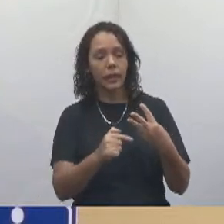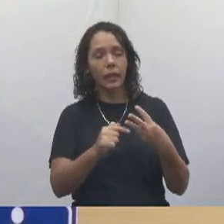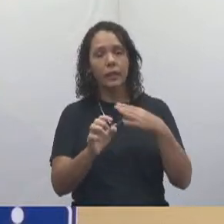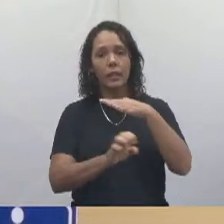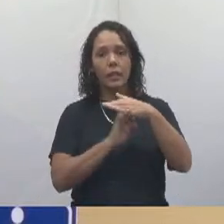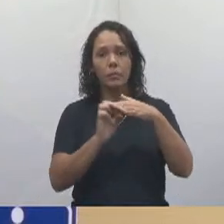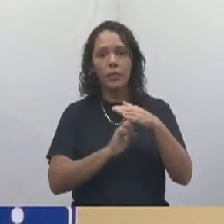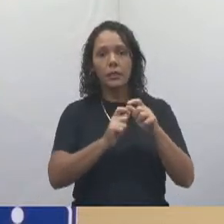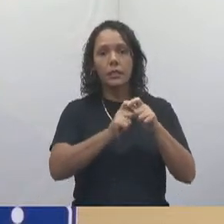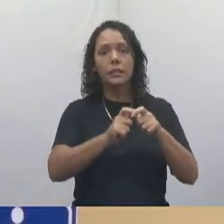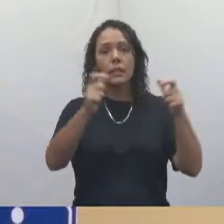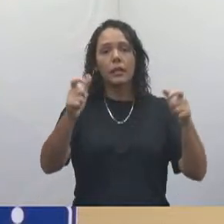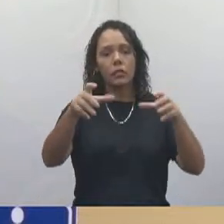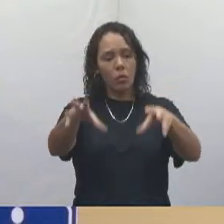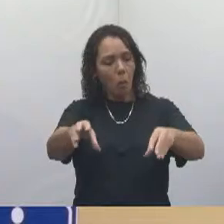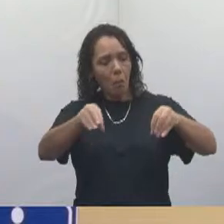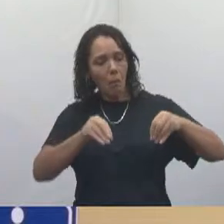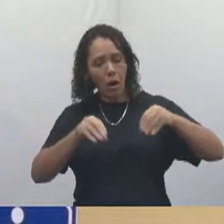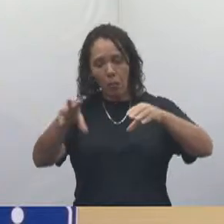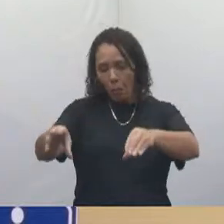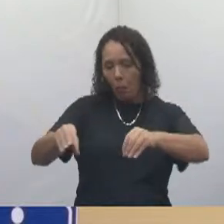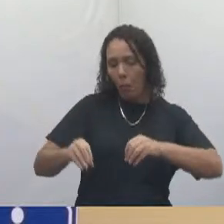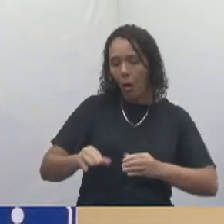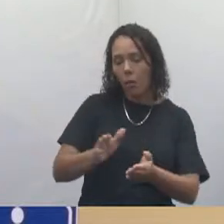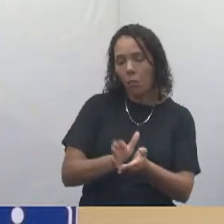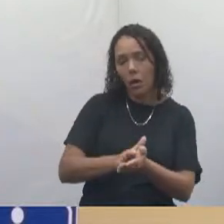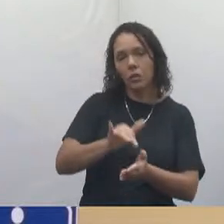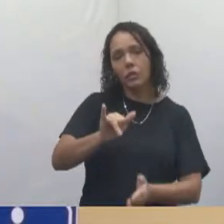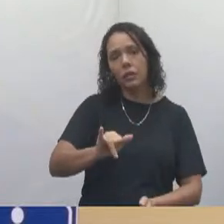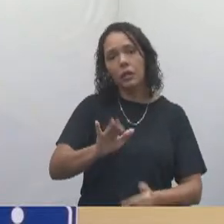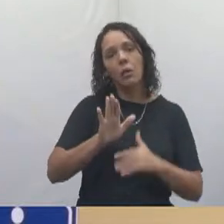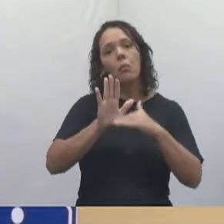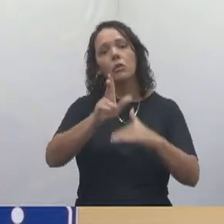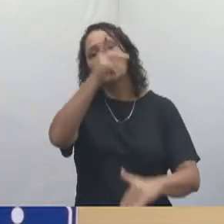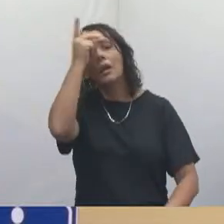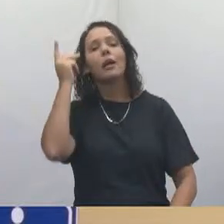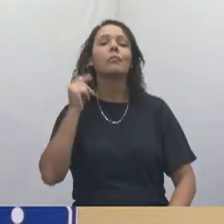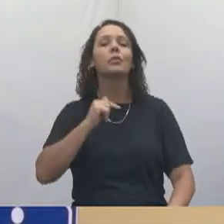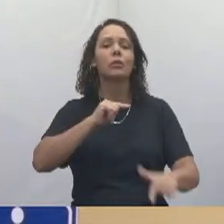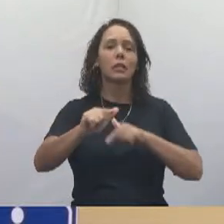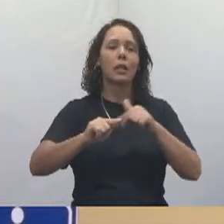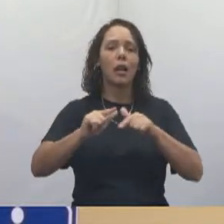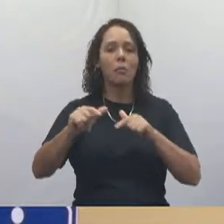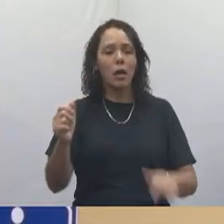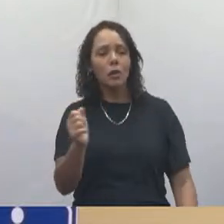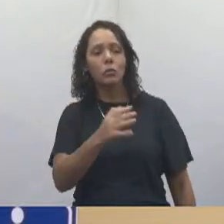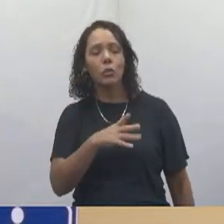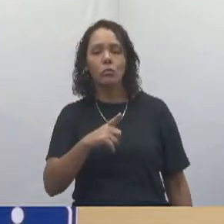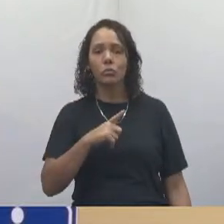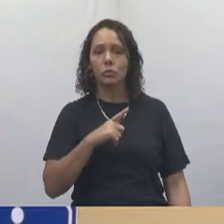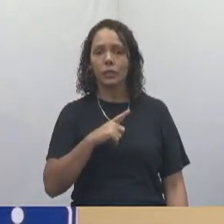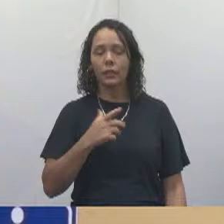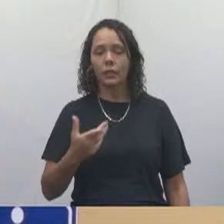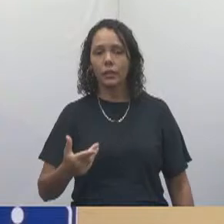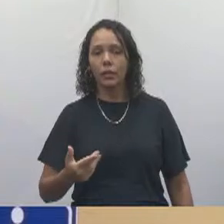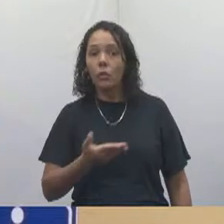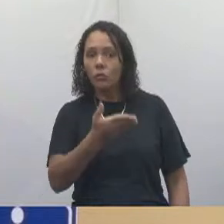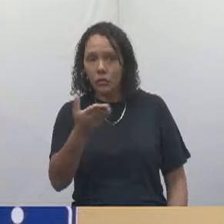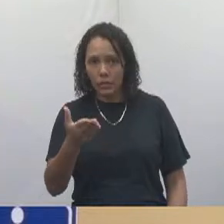últimos 7 anos aqui, que geraram emprego e renda para a população. O senhor, a senhora que está me acompanhando, que porventura está